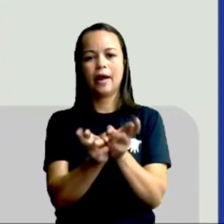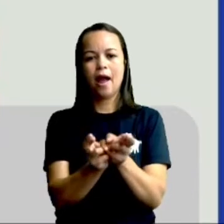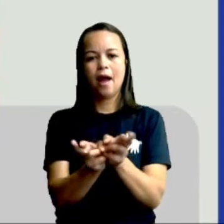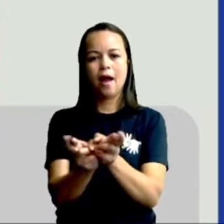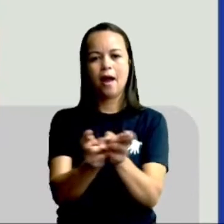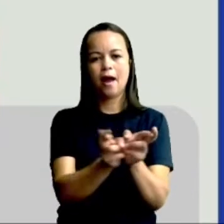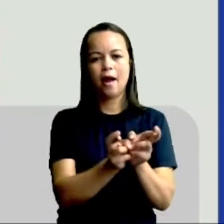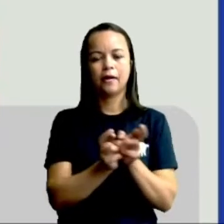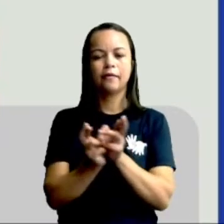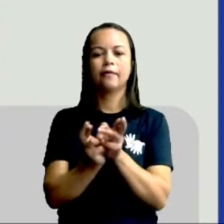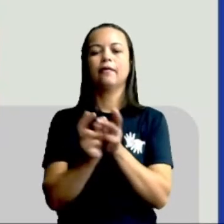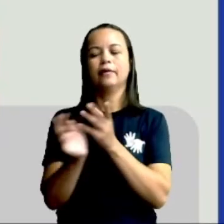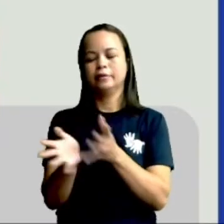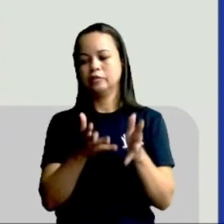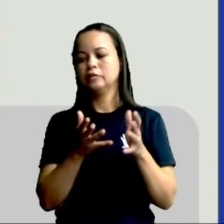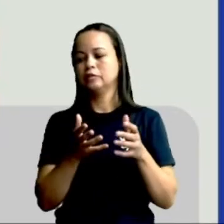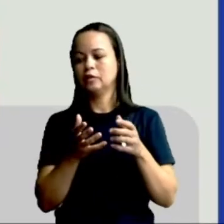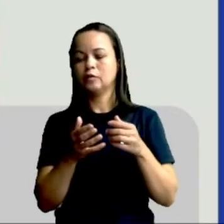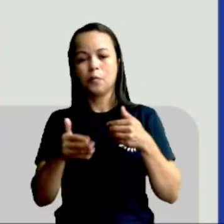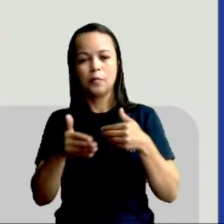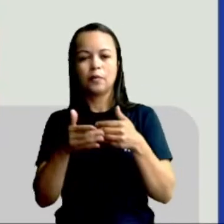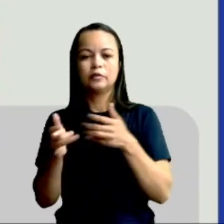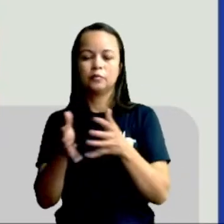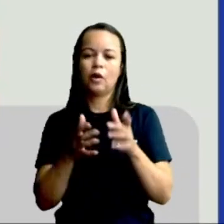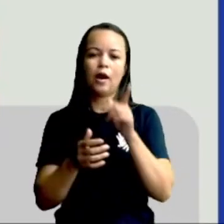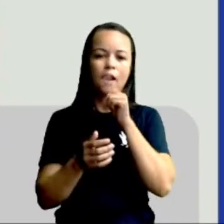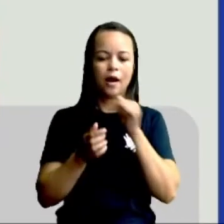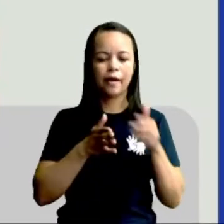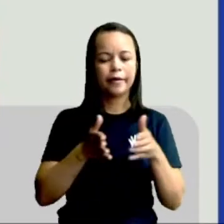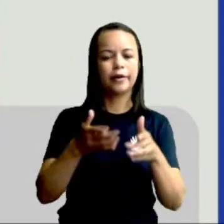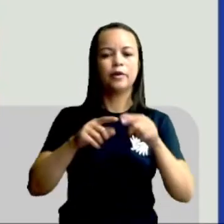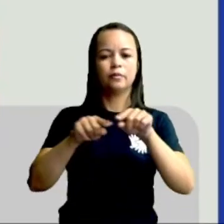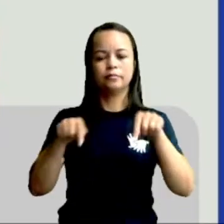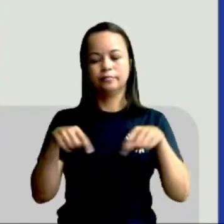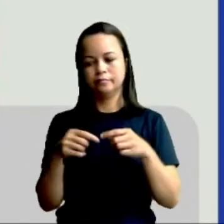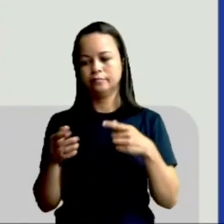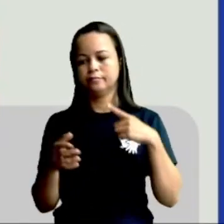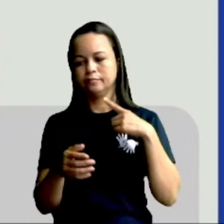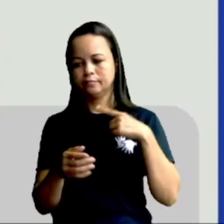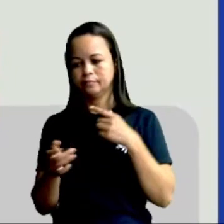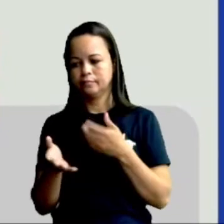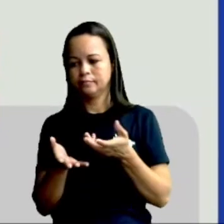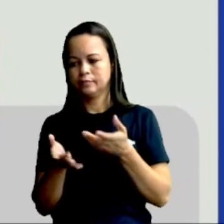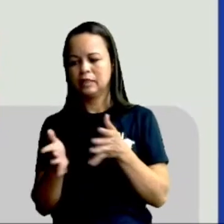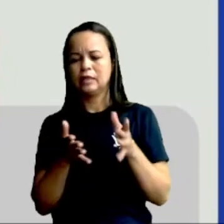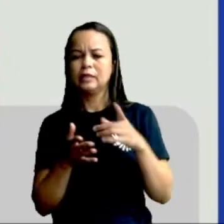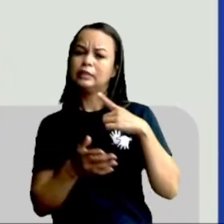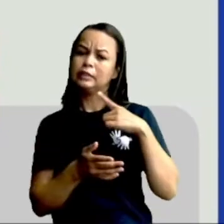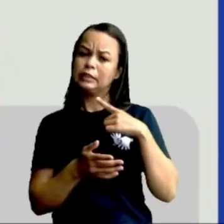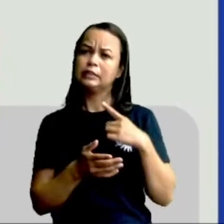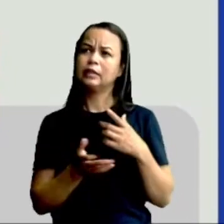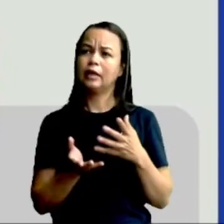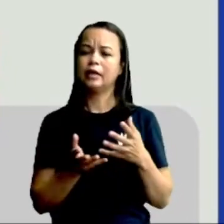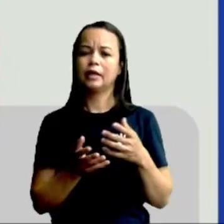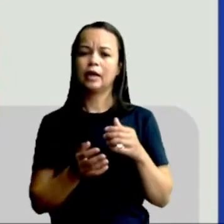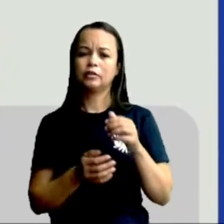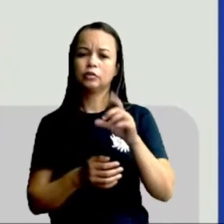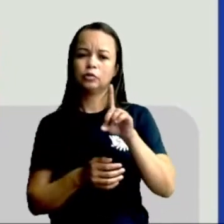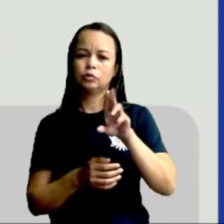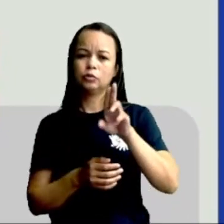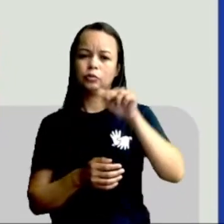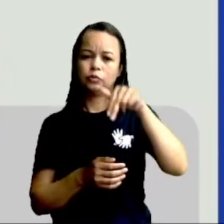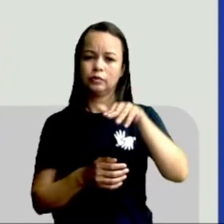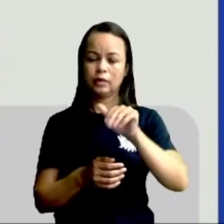rios, lagoas. Também podemos incluir as restingas, as dunas, que são cenários